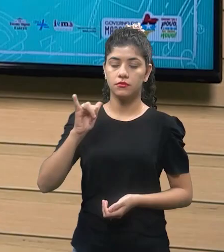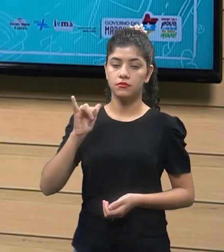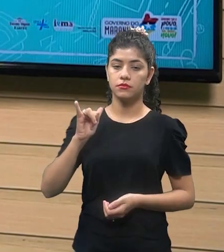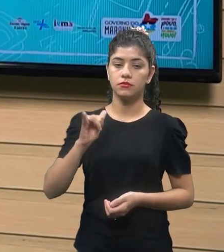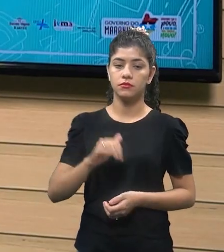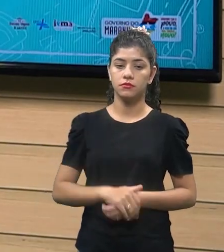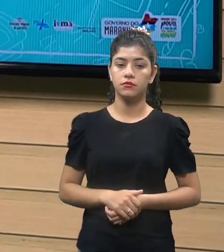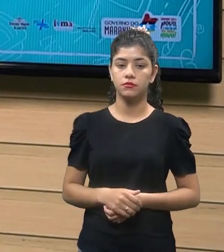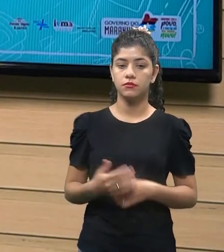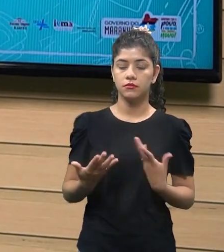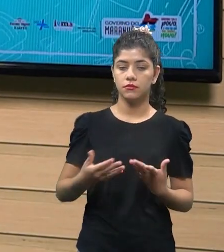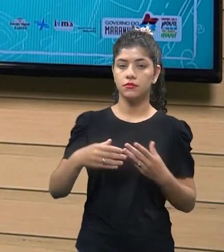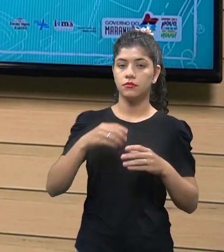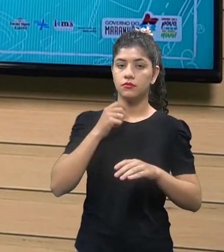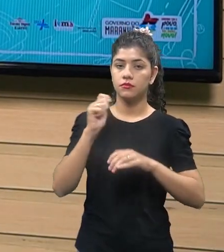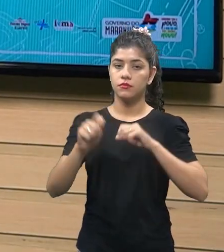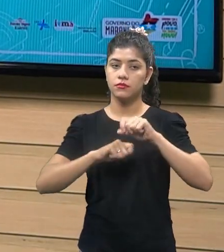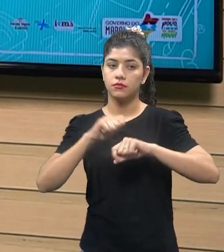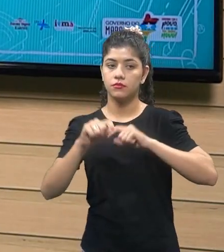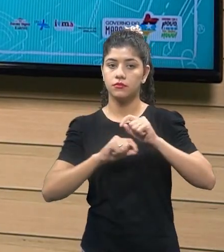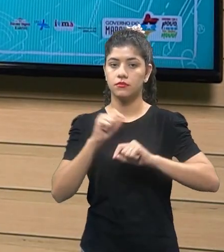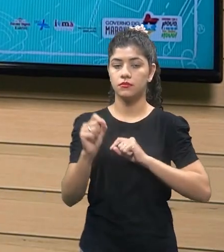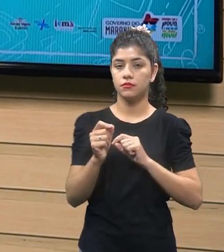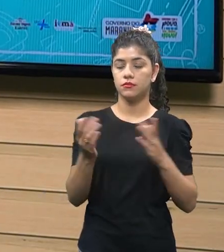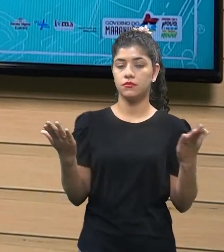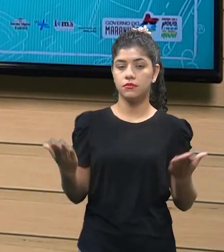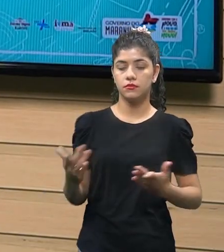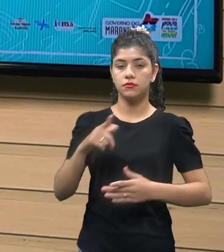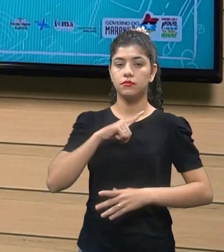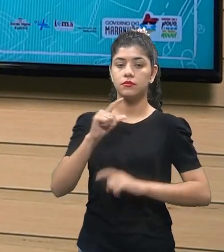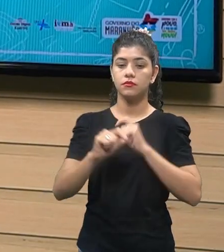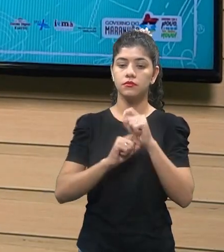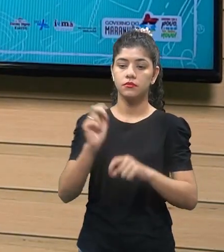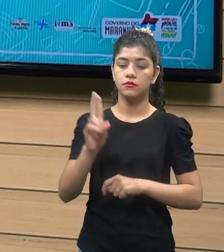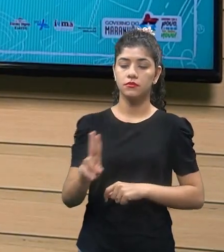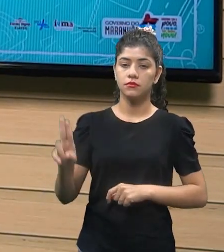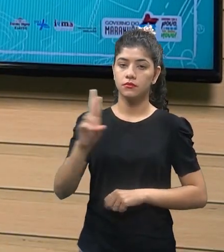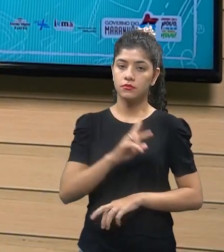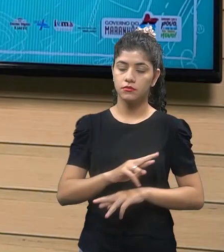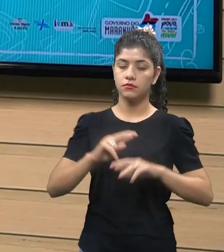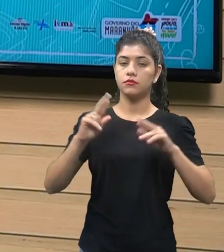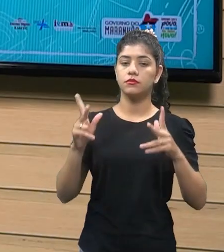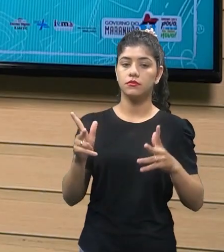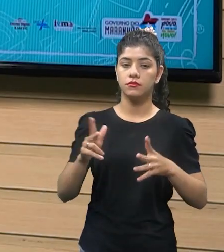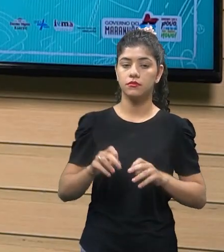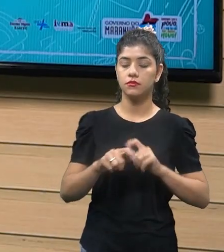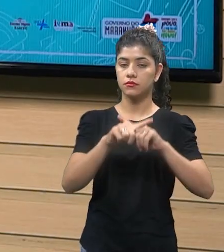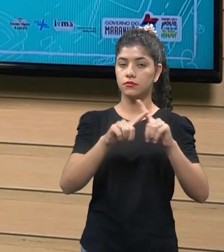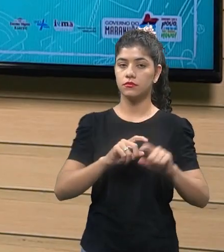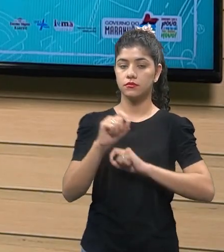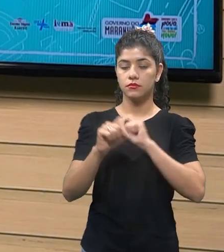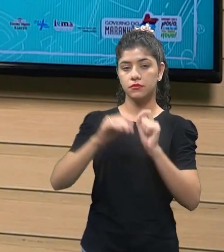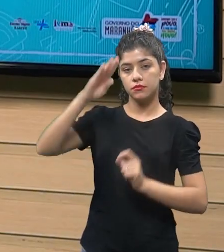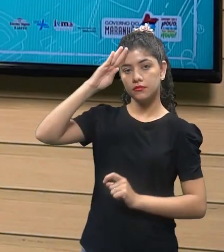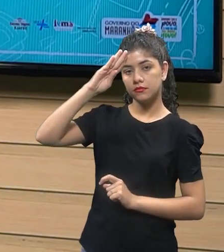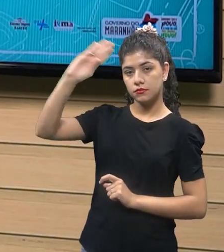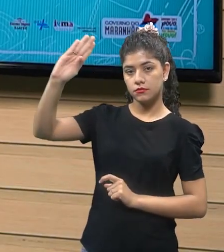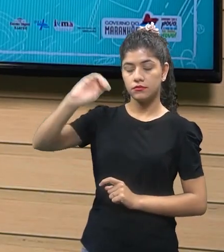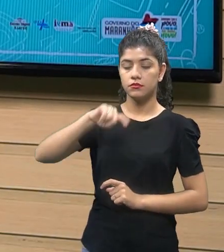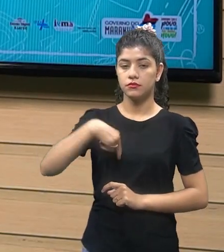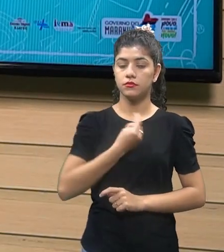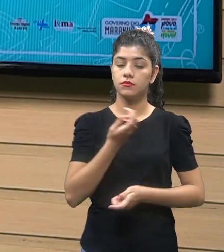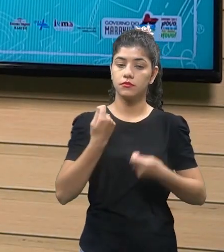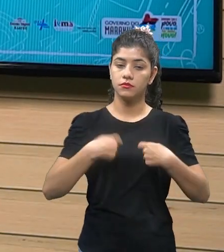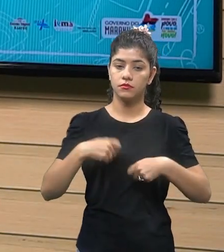elétrica principalmente, e energia de movimento. Os servomotores, eles têm aplicações diferentes, mas principalmente quando